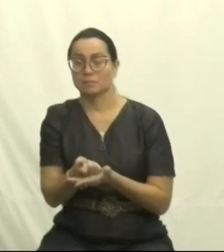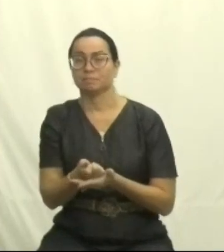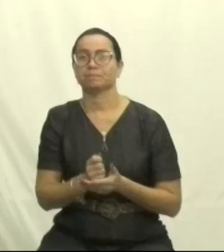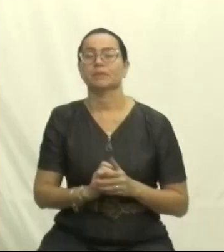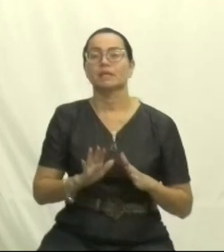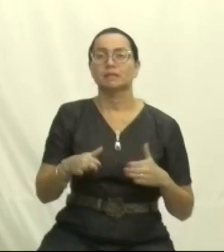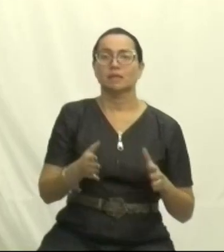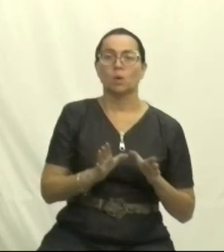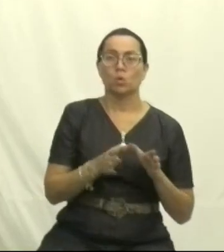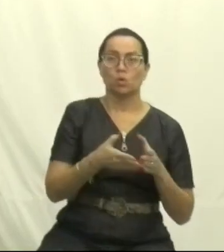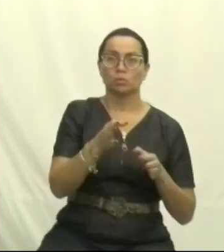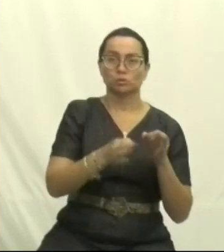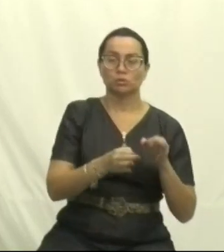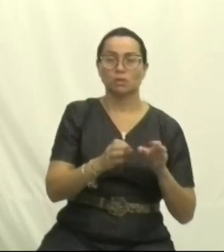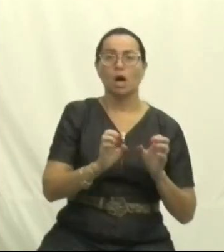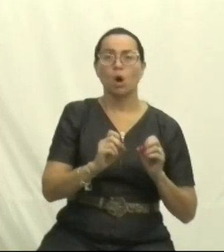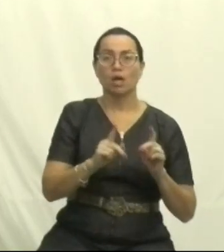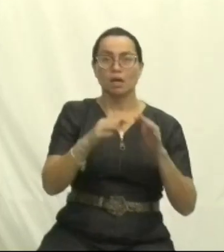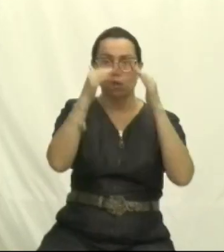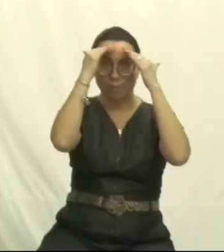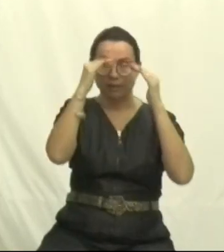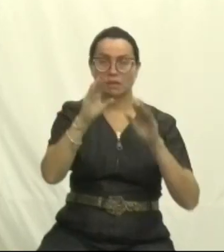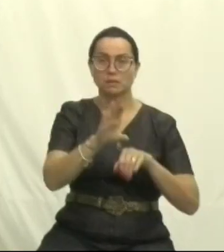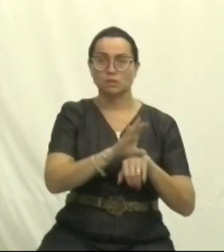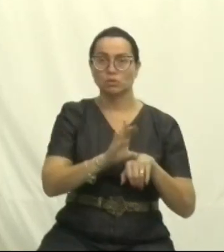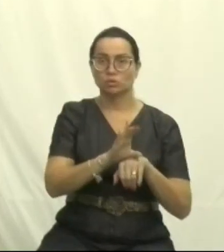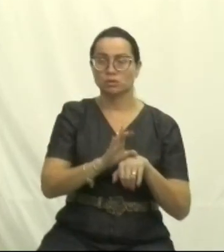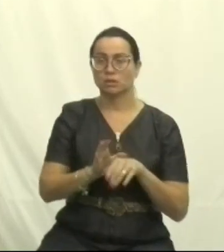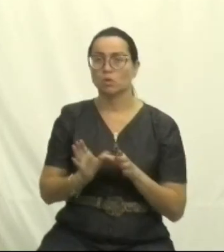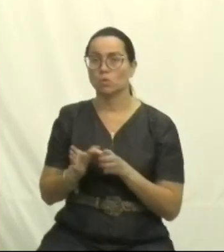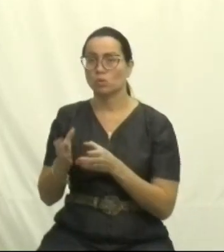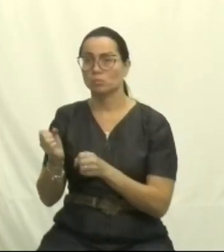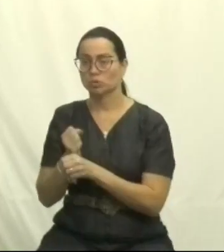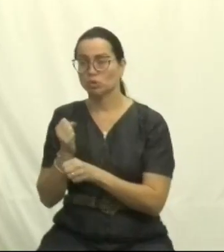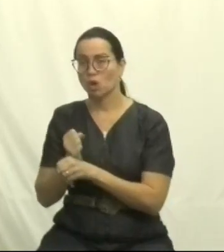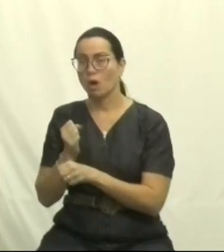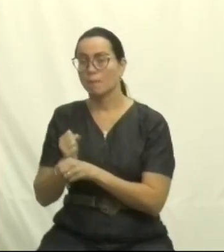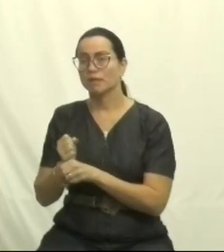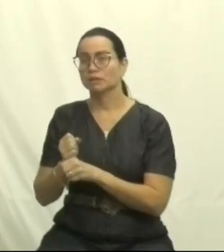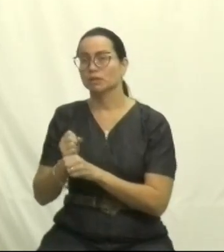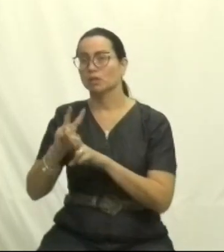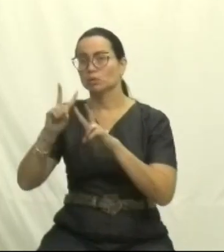aprovação e encaminhou ao plenário. O projeto está em discussão.